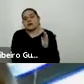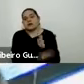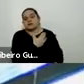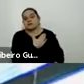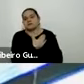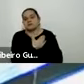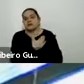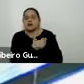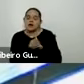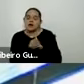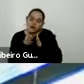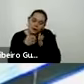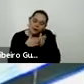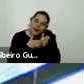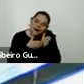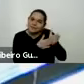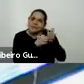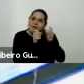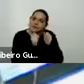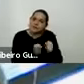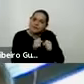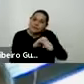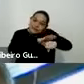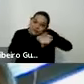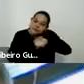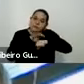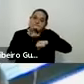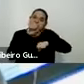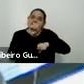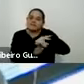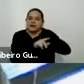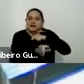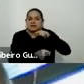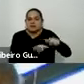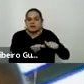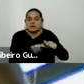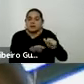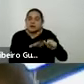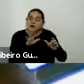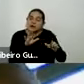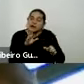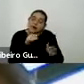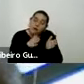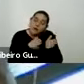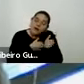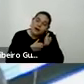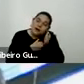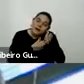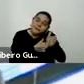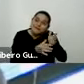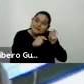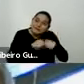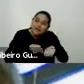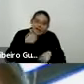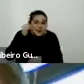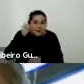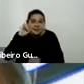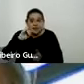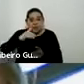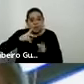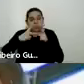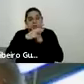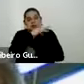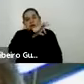segurar essa onda de desmanche do direito e de corte de salários. É o único. E o trabalhador que não